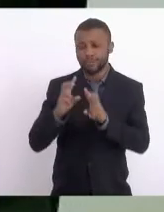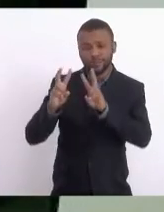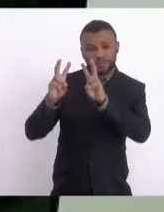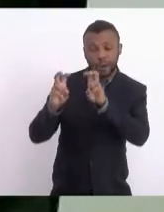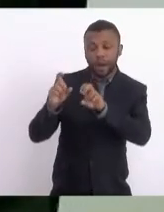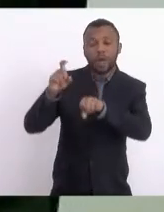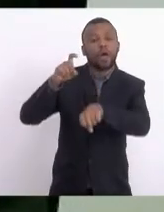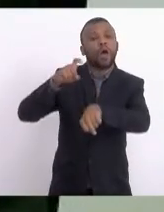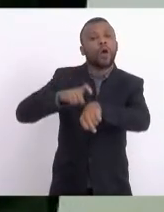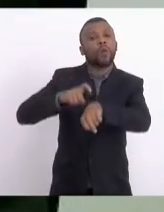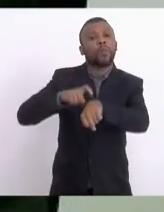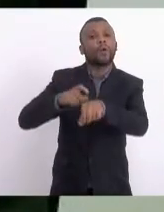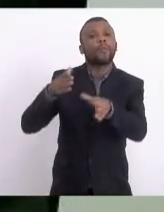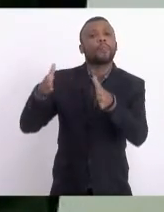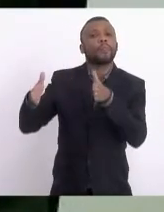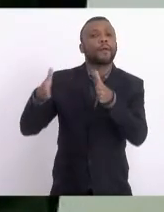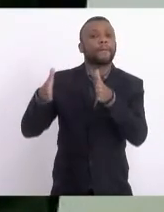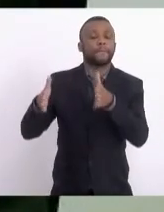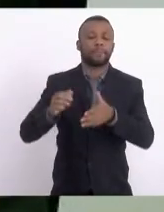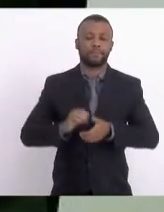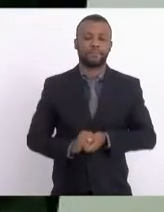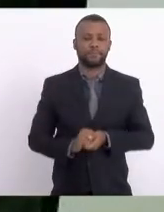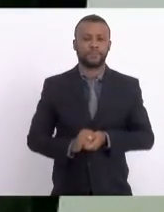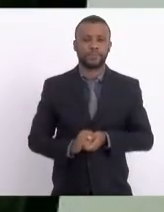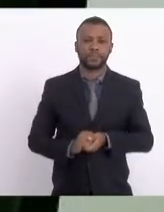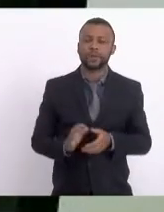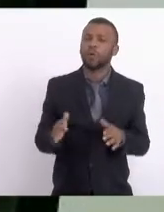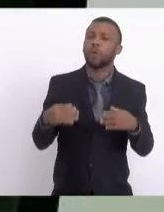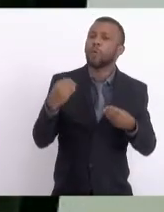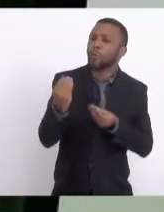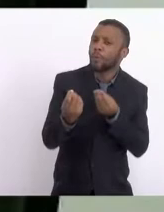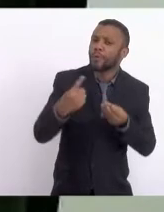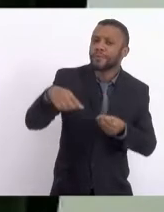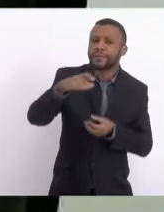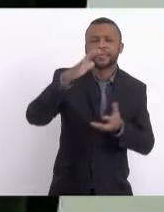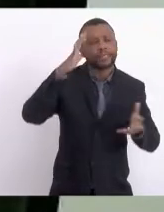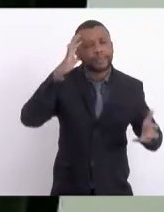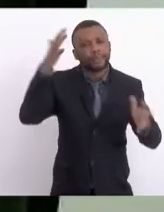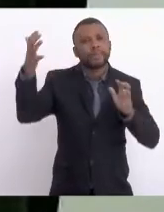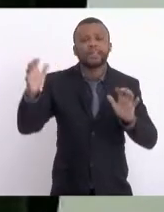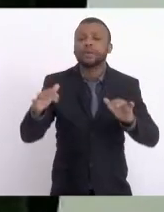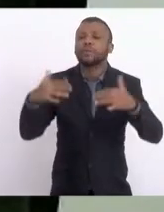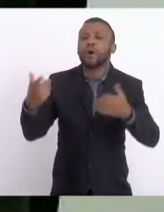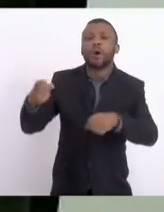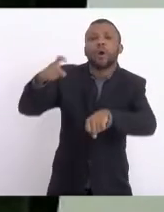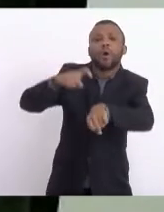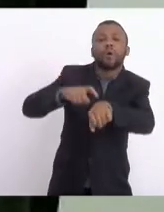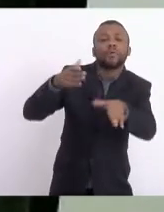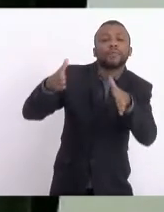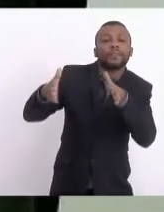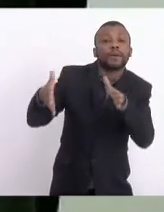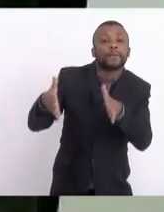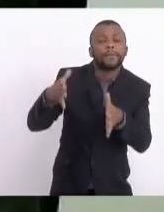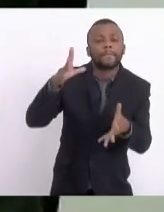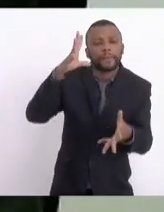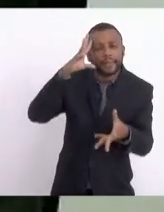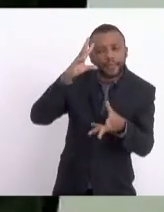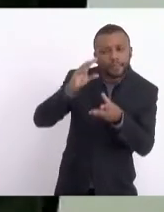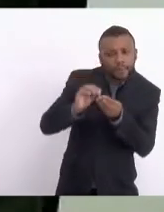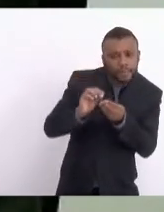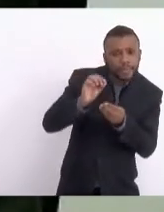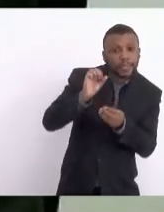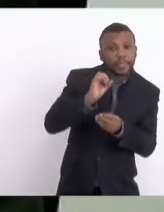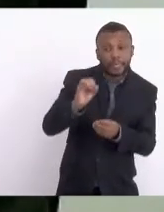Como é que você define qual é o tempo para saber se aquele patrimônio é de